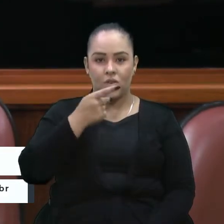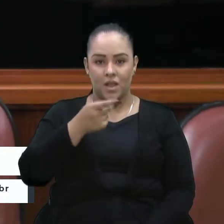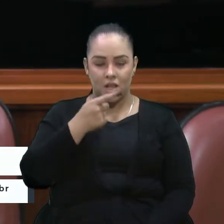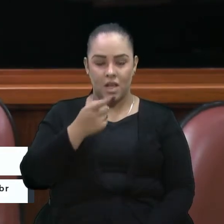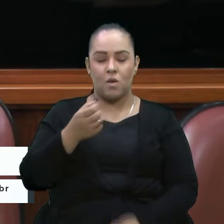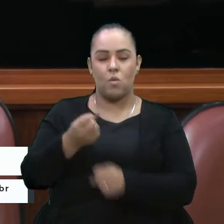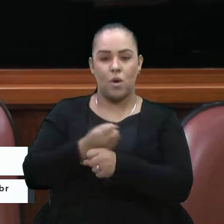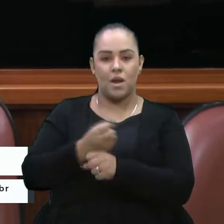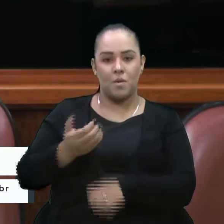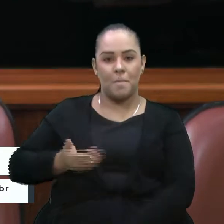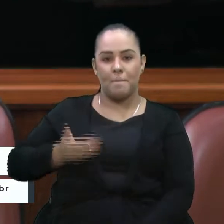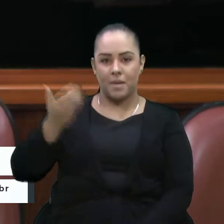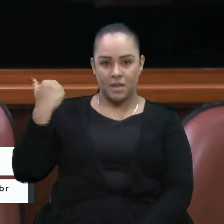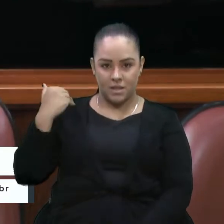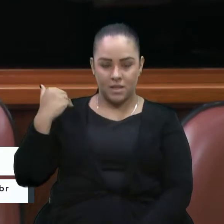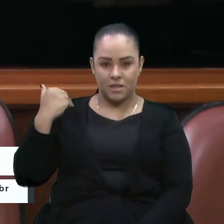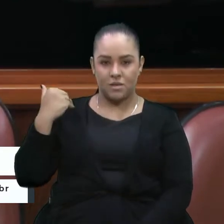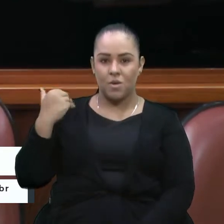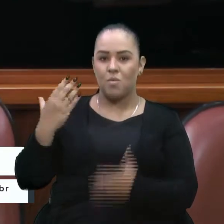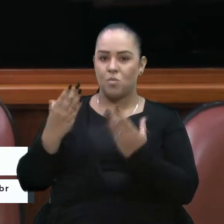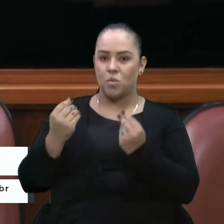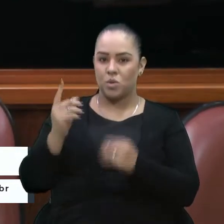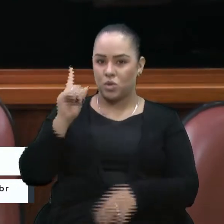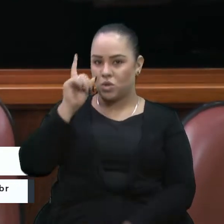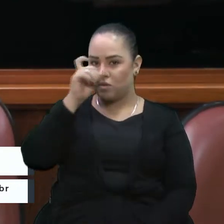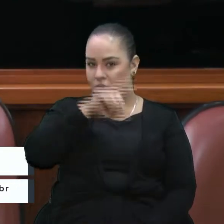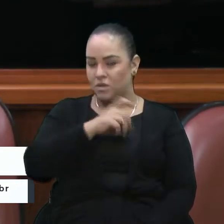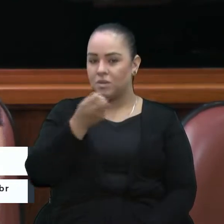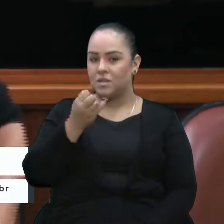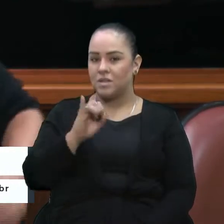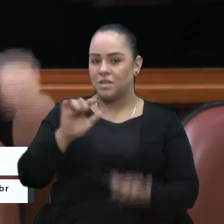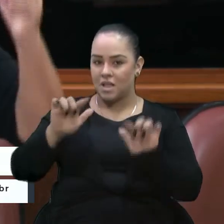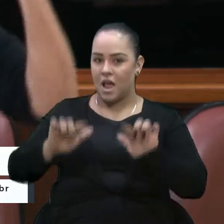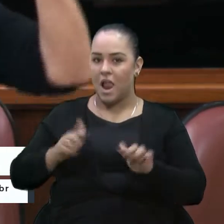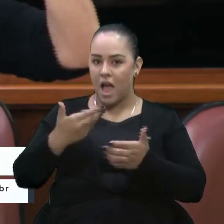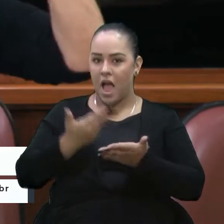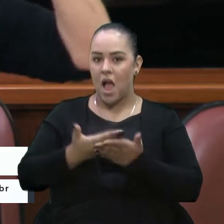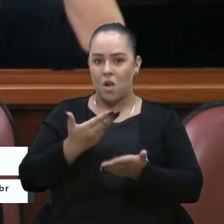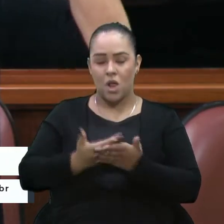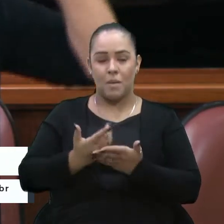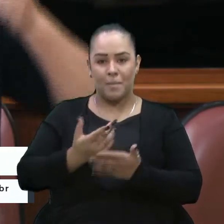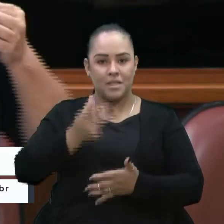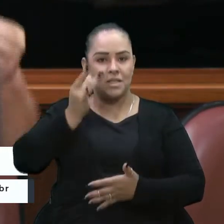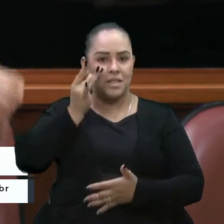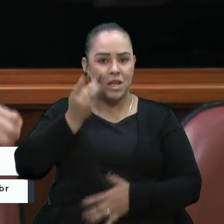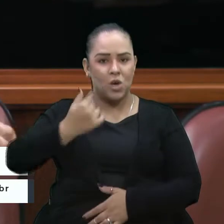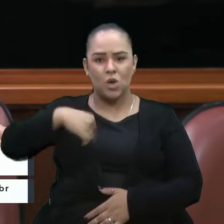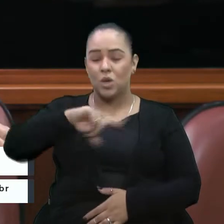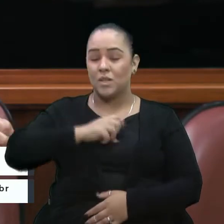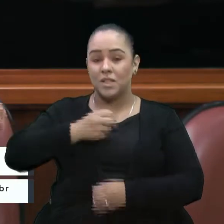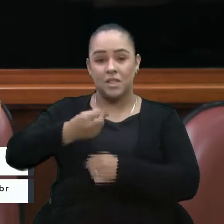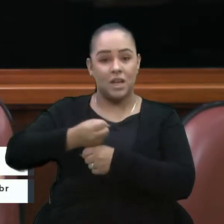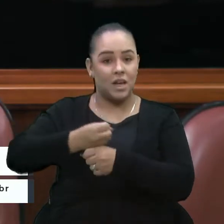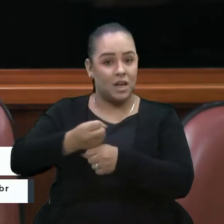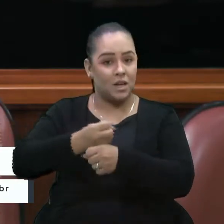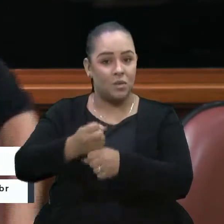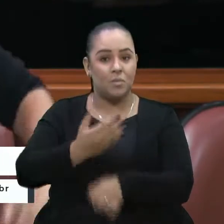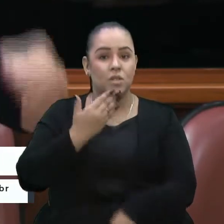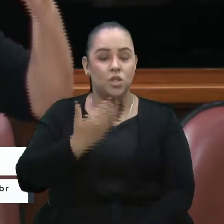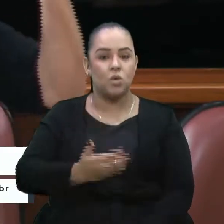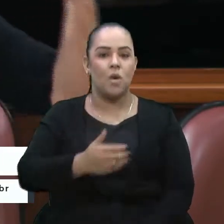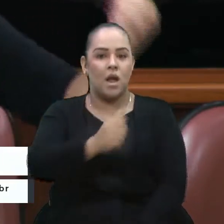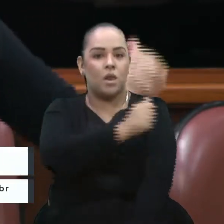ano passado foi um ano muito difícil para quem teve em sala de aula. A gente passou o ano inteiro pedindo para os